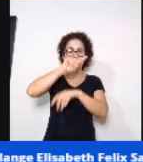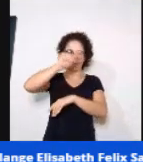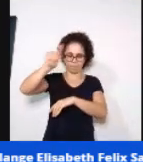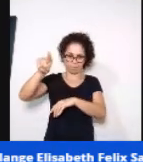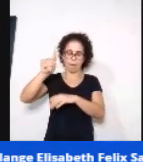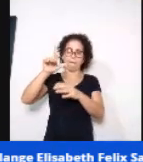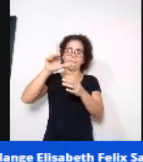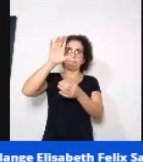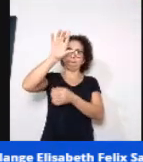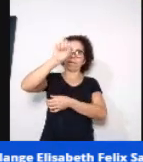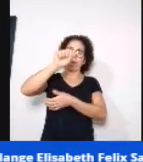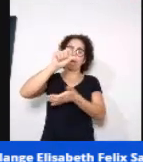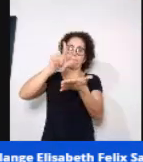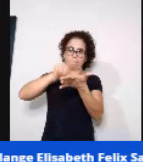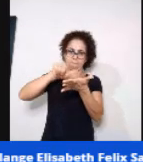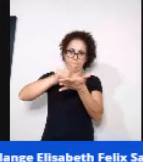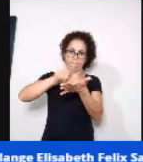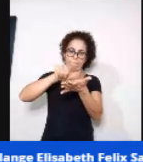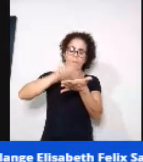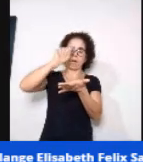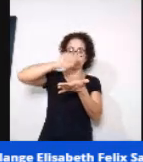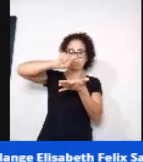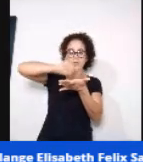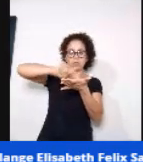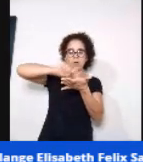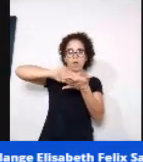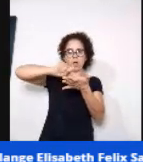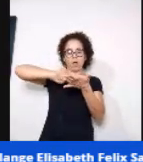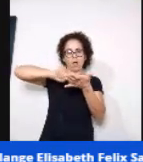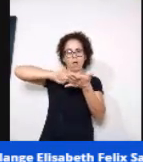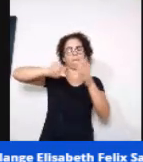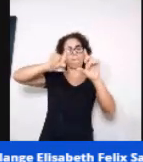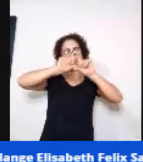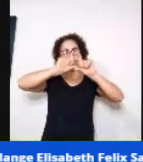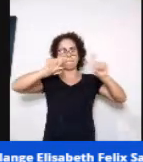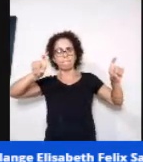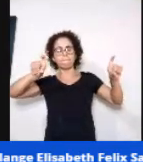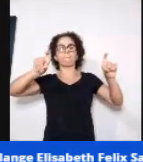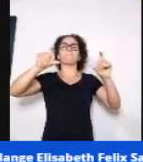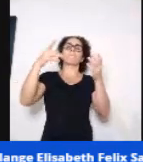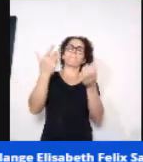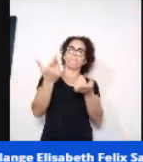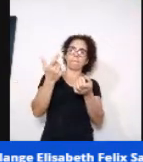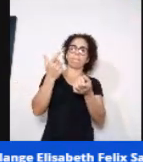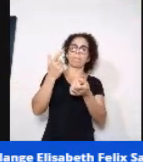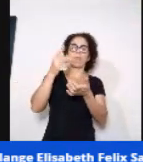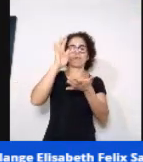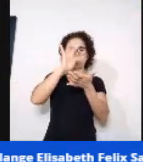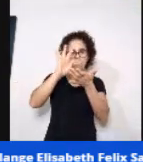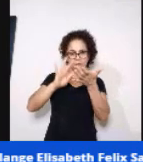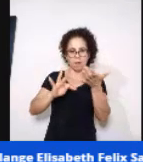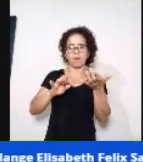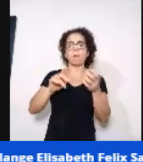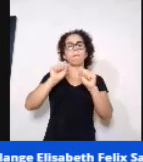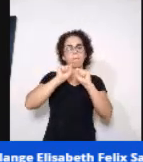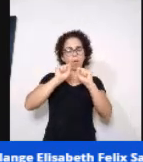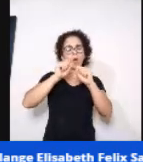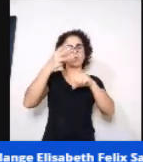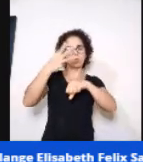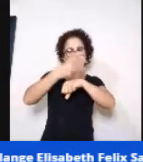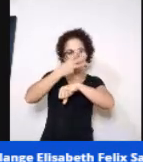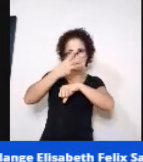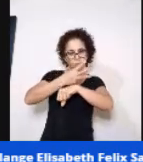uma folha de caderno, escrevam uma mensagem ou um texto, ou pode ser também no WhatsApp. Escrevam